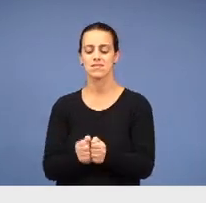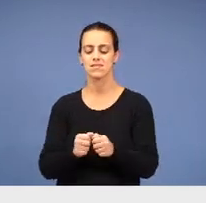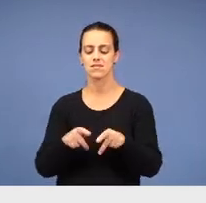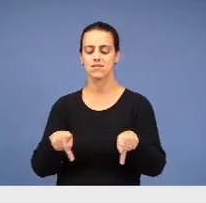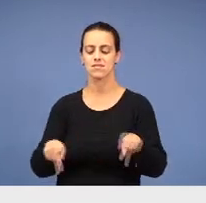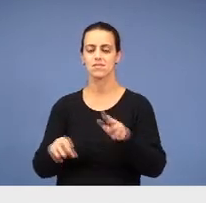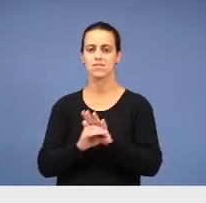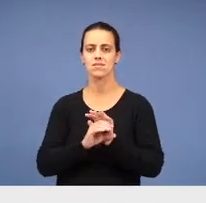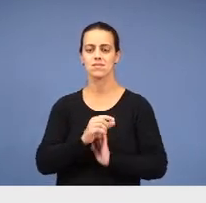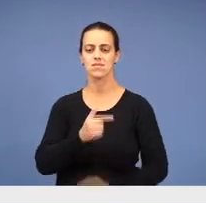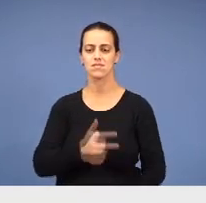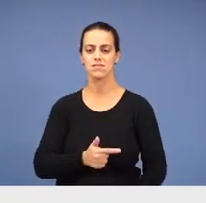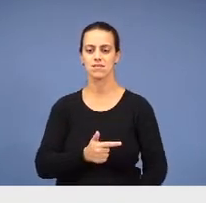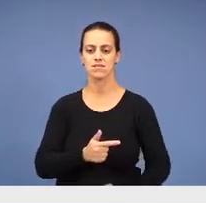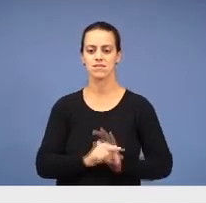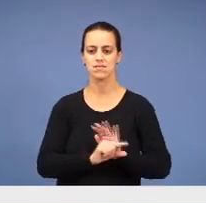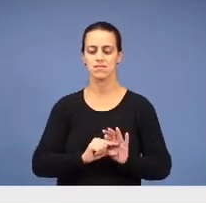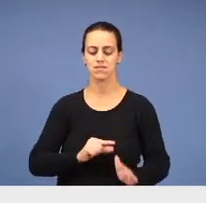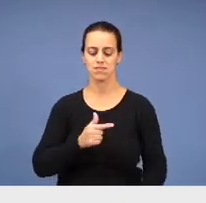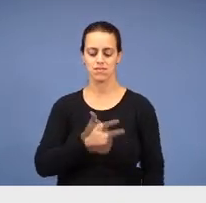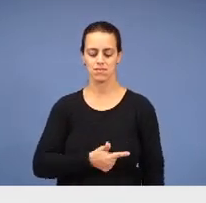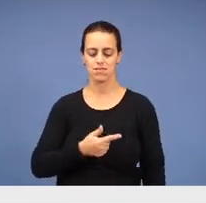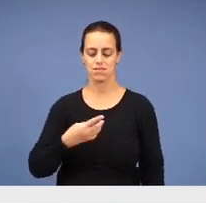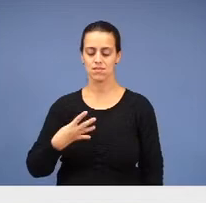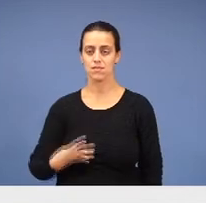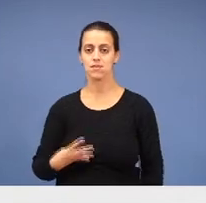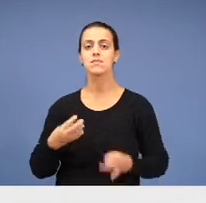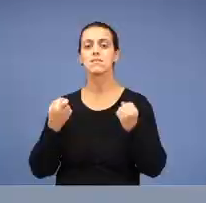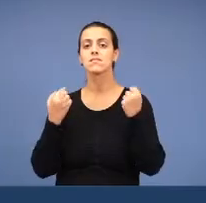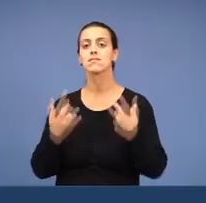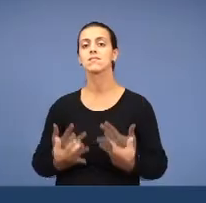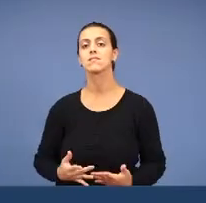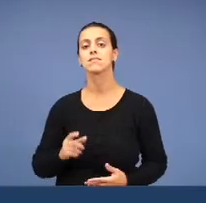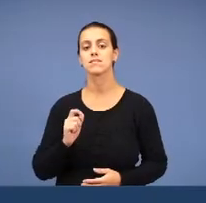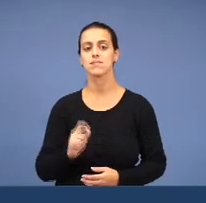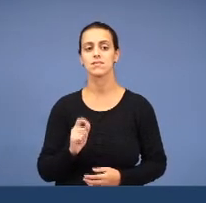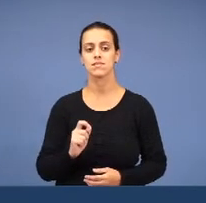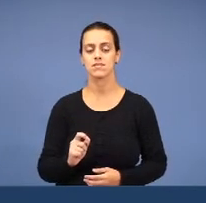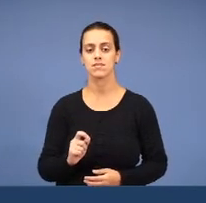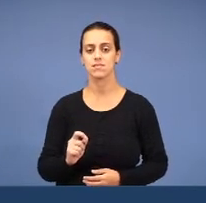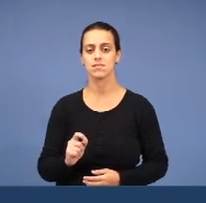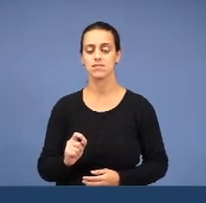Apocalipse 2:24. O que é que diz? O que é que diz? Vamos lá.